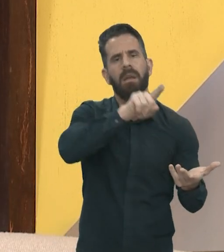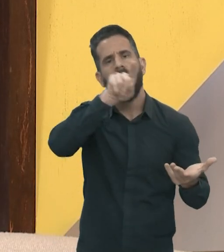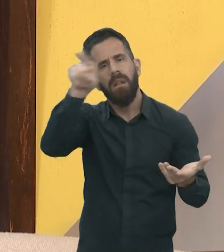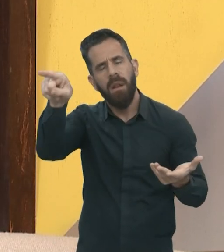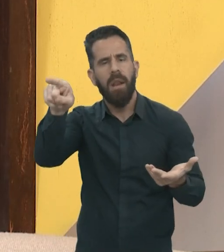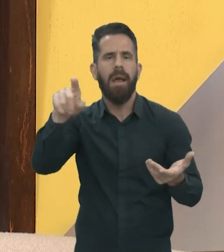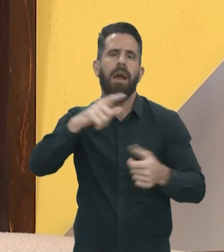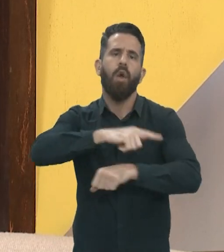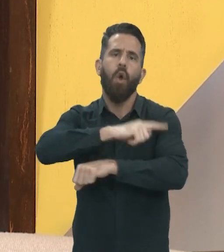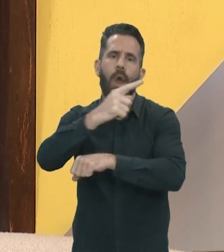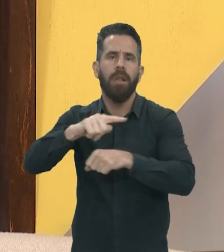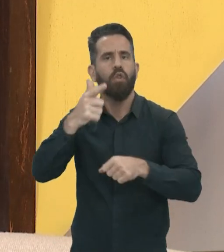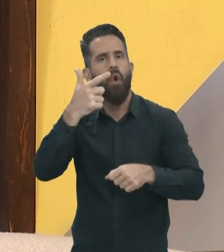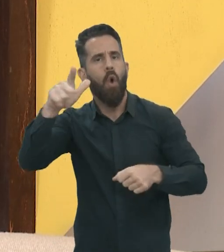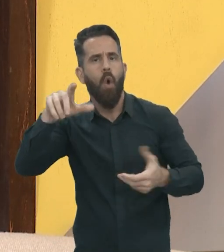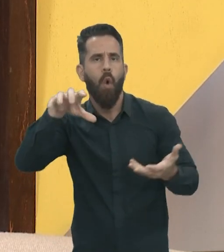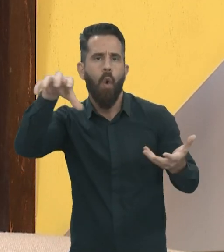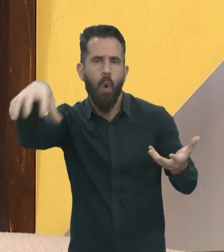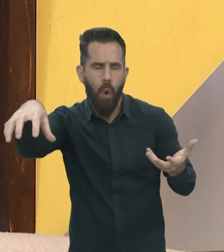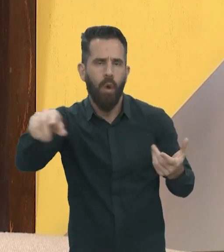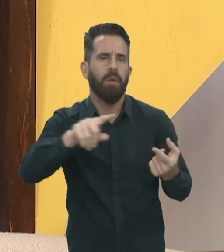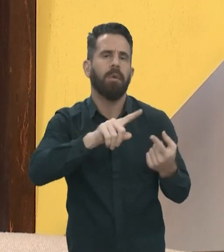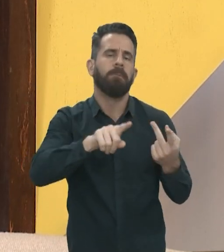em Goiás tem um polo de apoio, lá